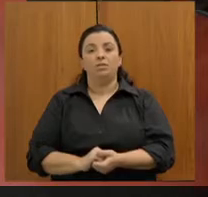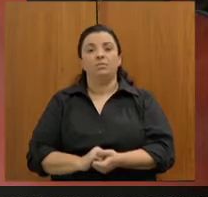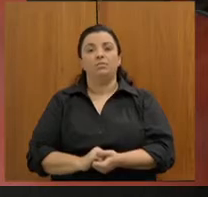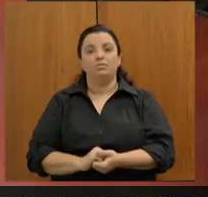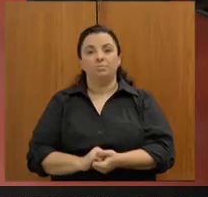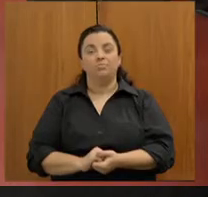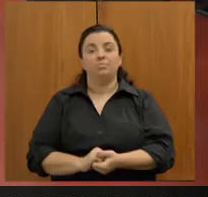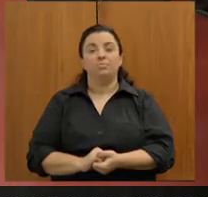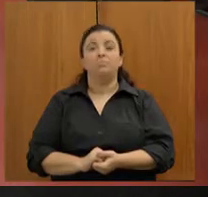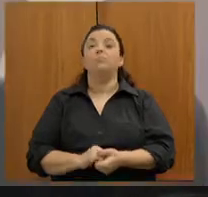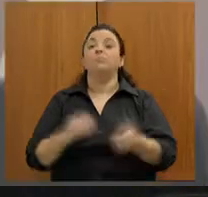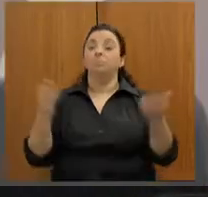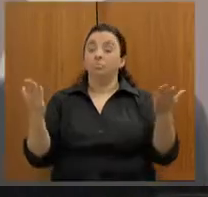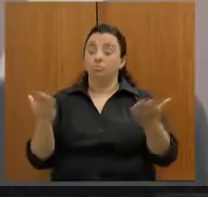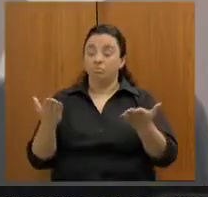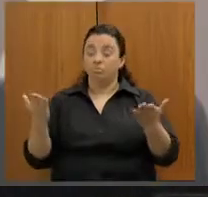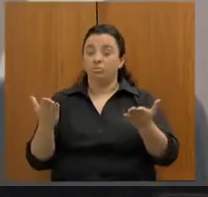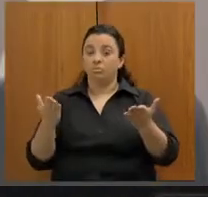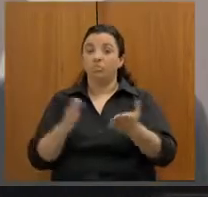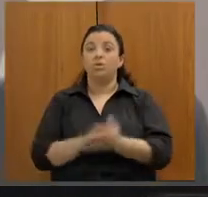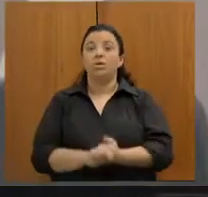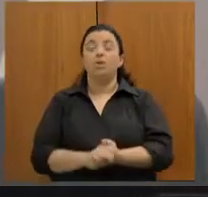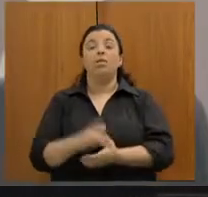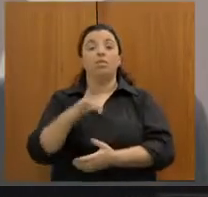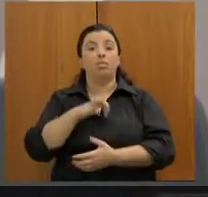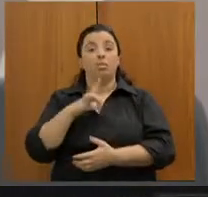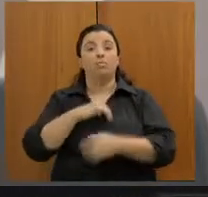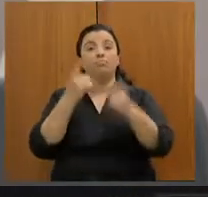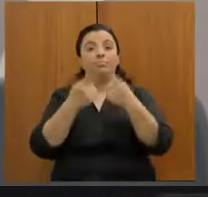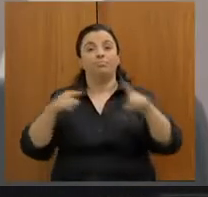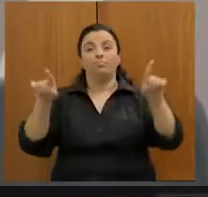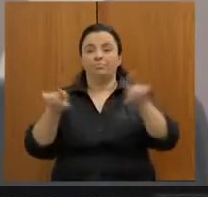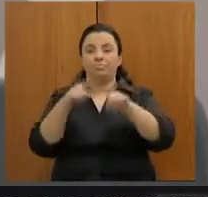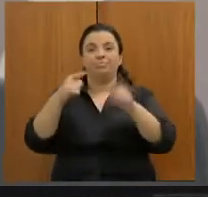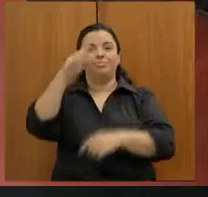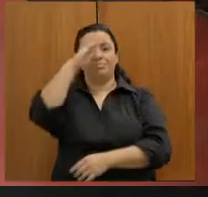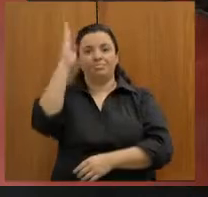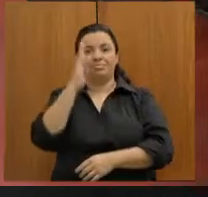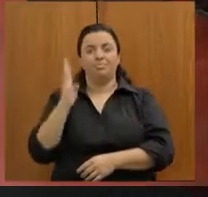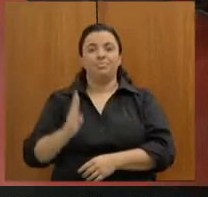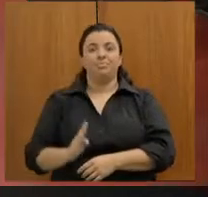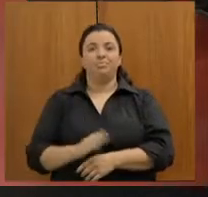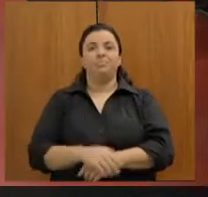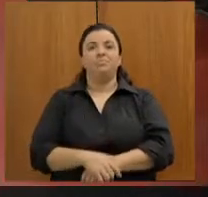neste momento ouviremos execução do Hino Nacional